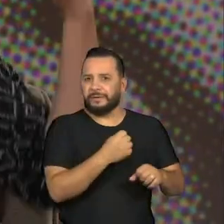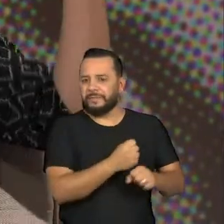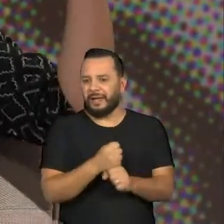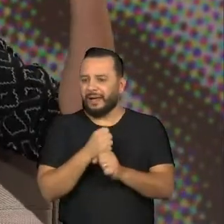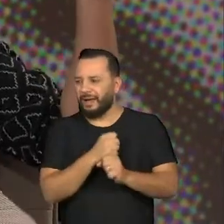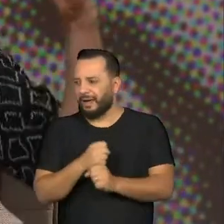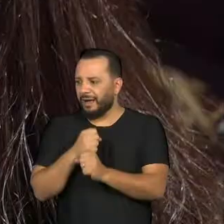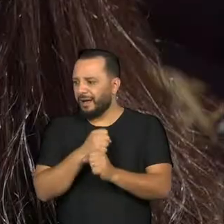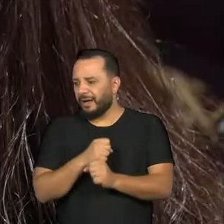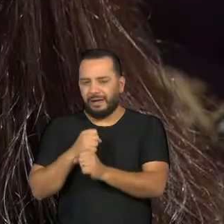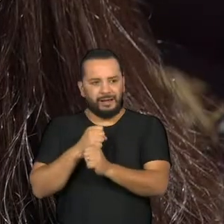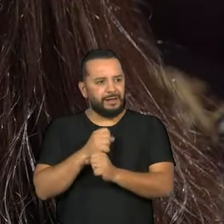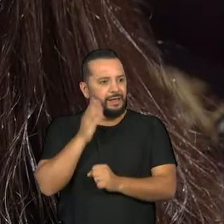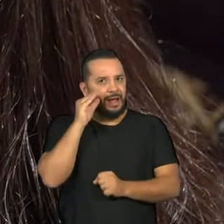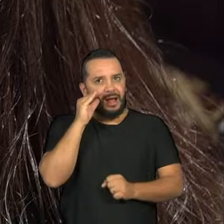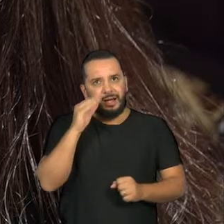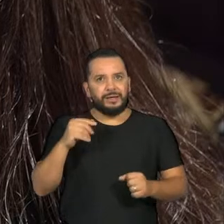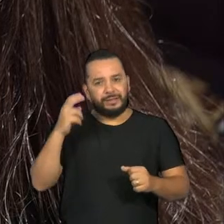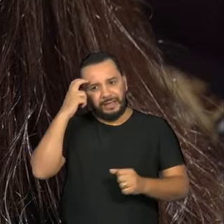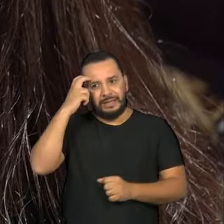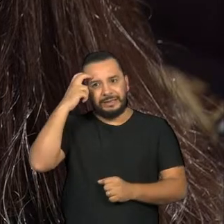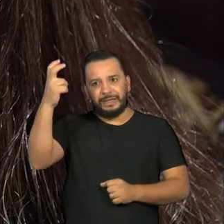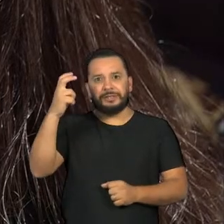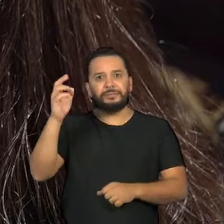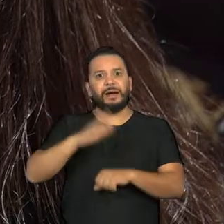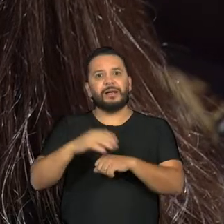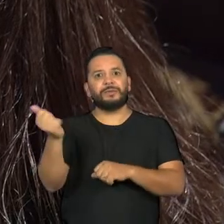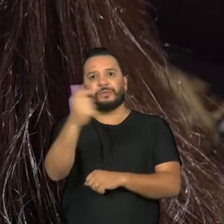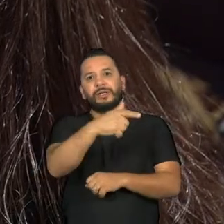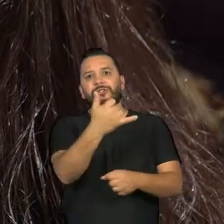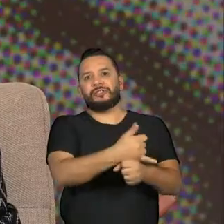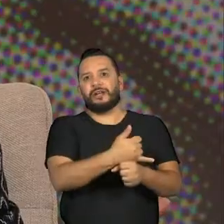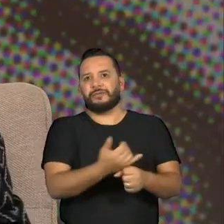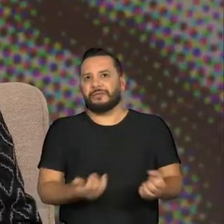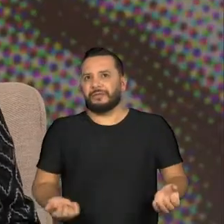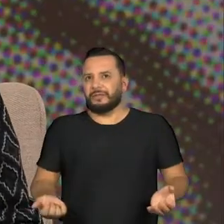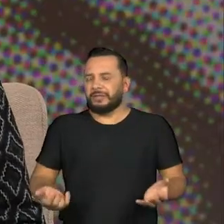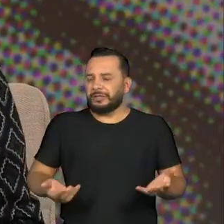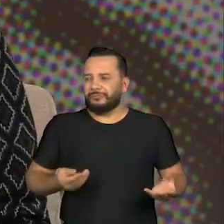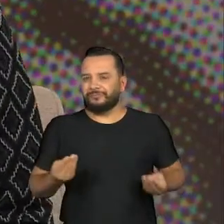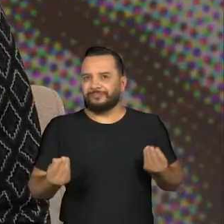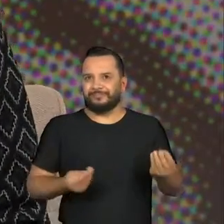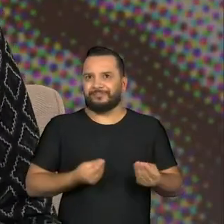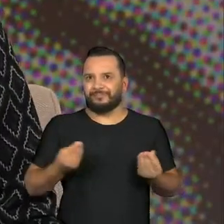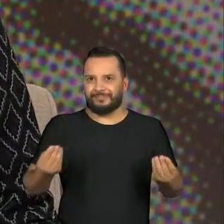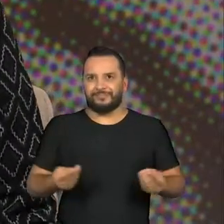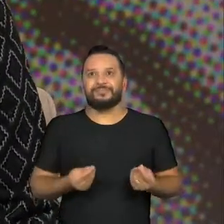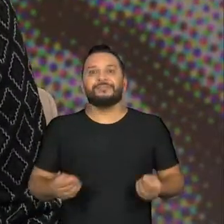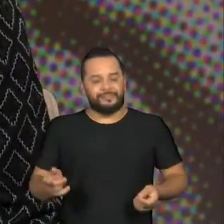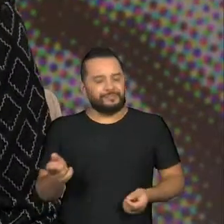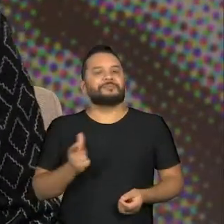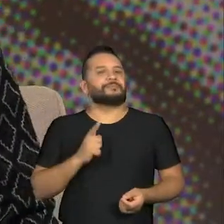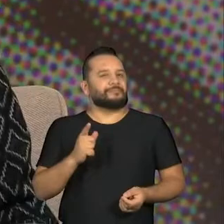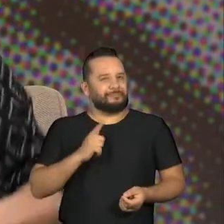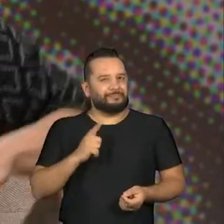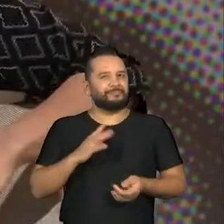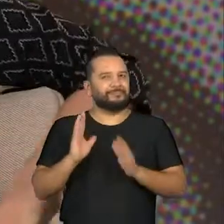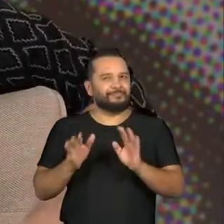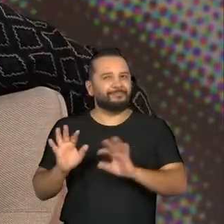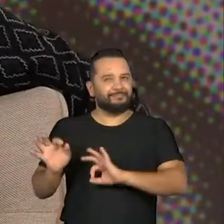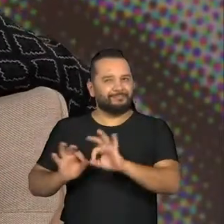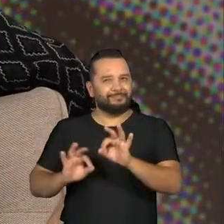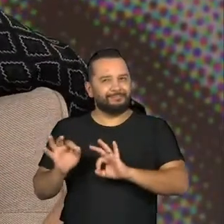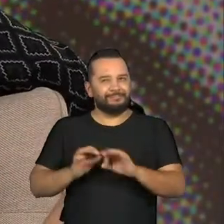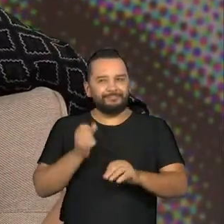atrapalhada, inteligente, mais sabida que os patrões. E eu falei assim, gente, a gente tinha estudado um pouco de